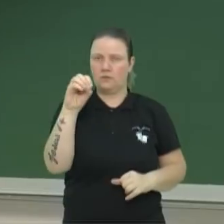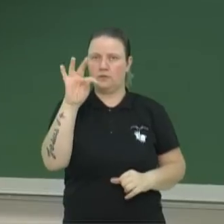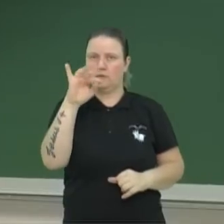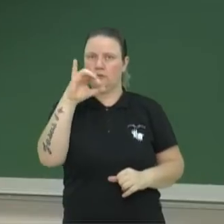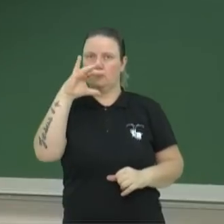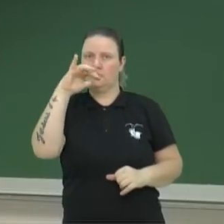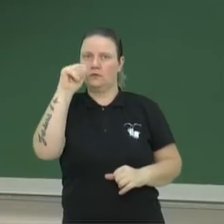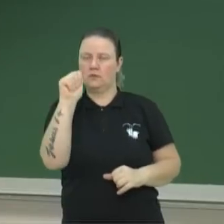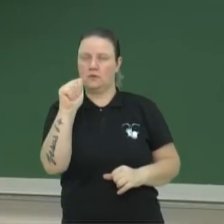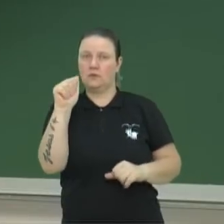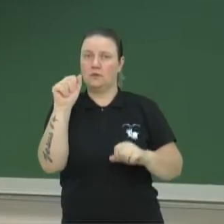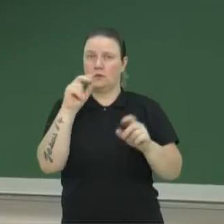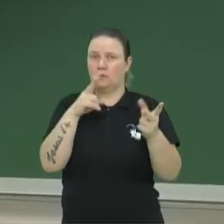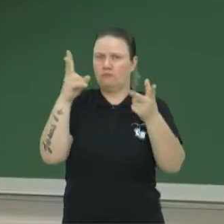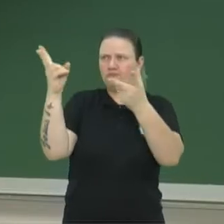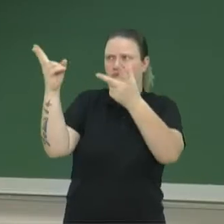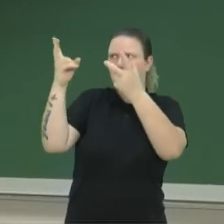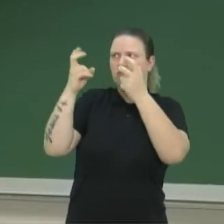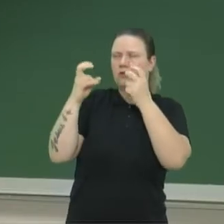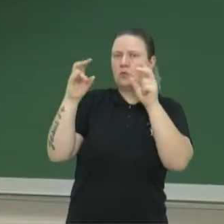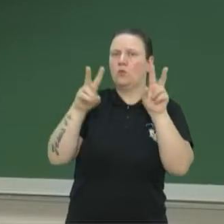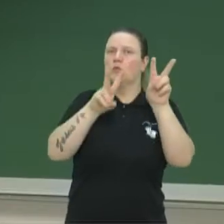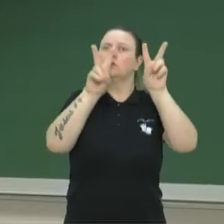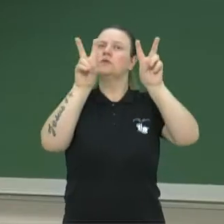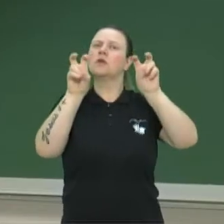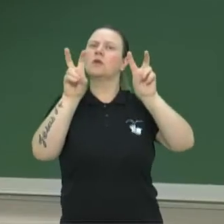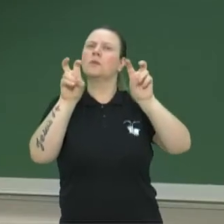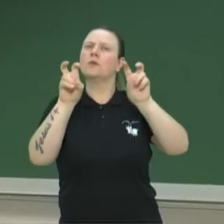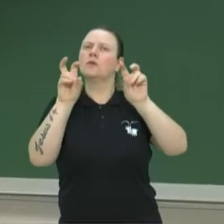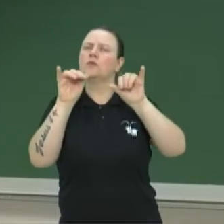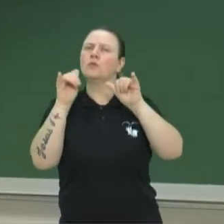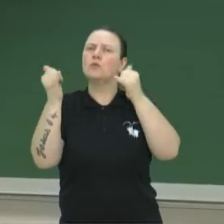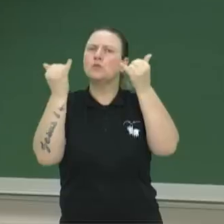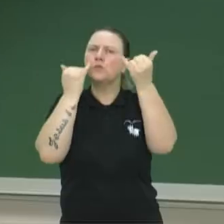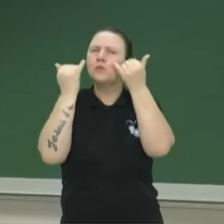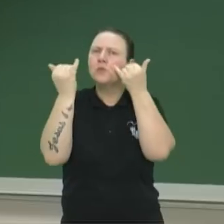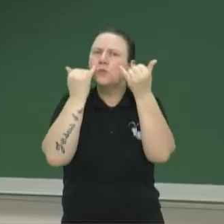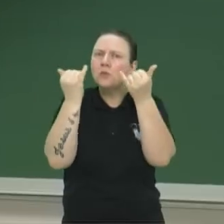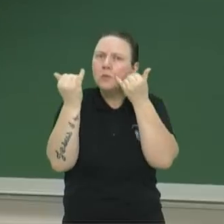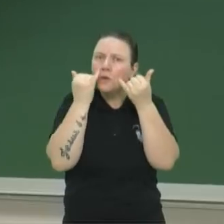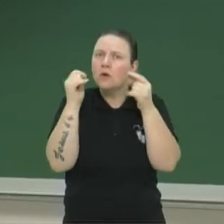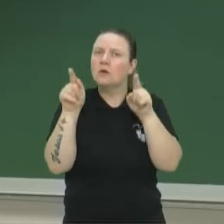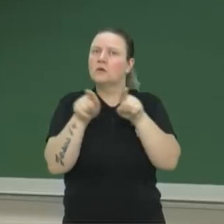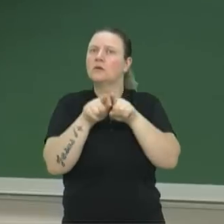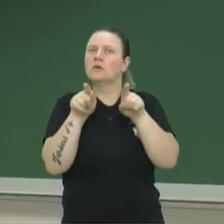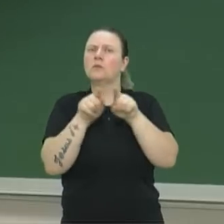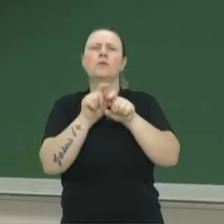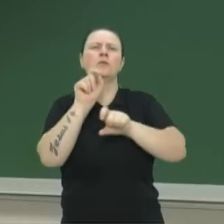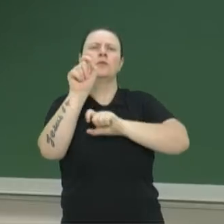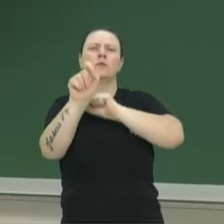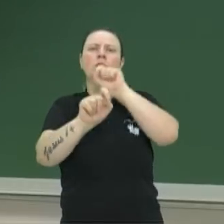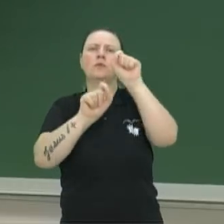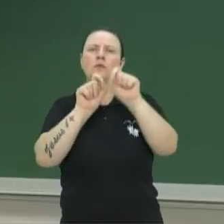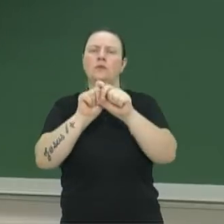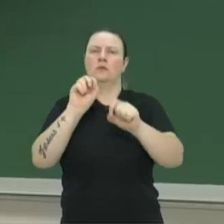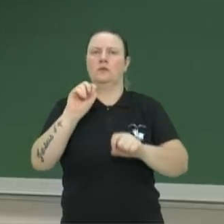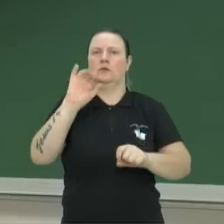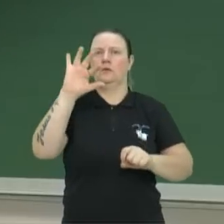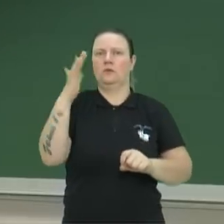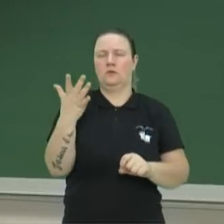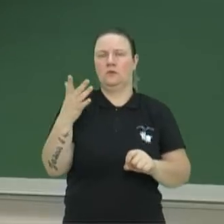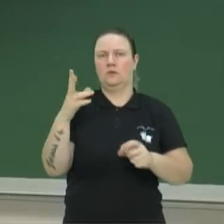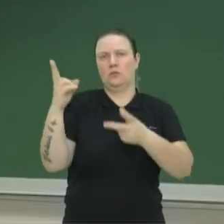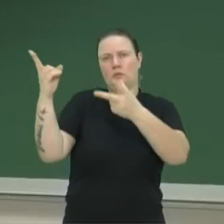o tema do texto, da notícia e também o fato gerador dessa notícia. Reconhecer